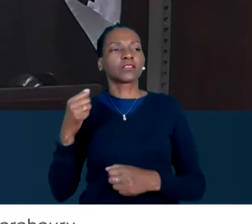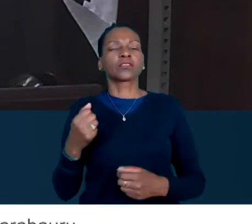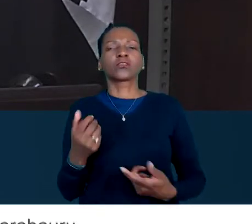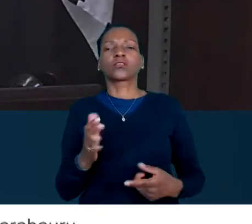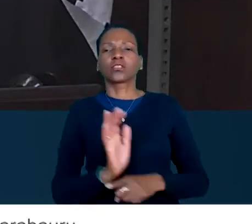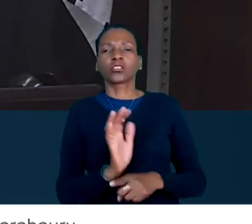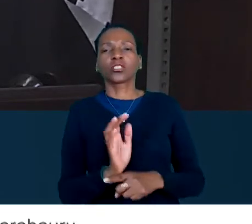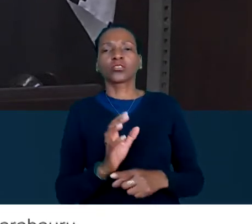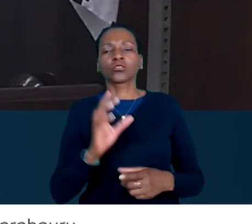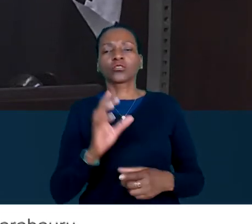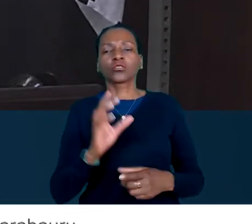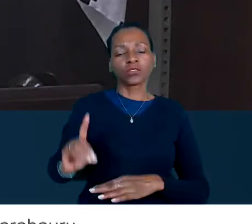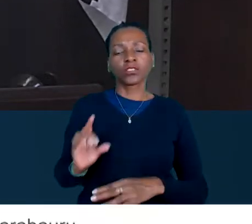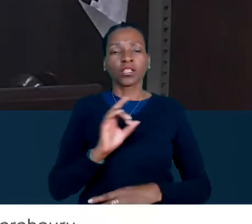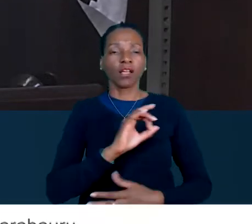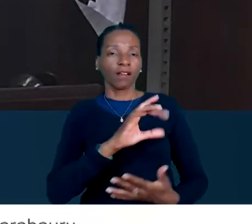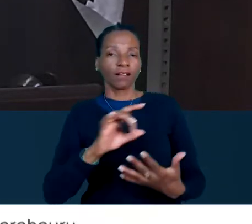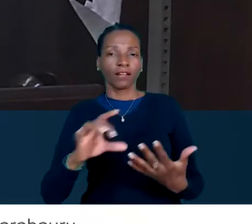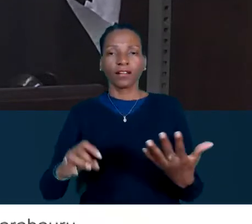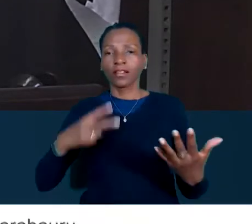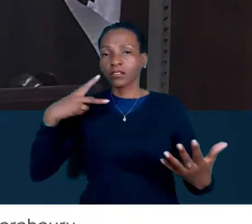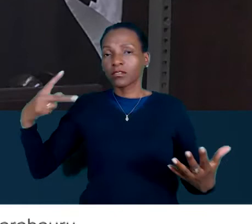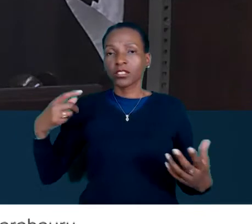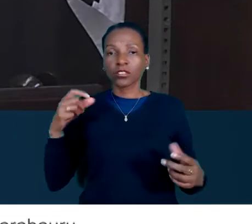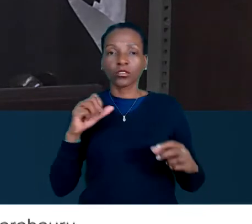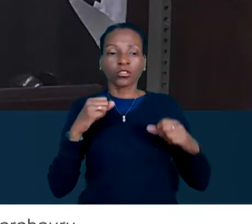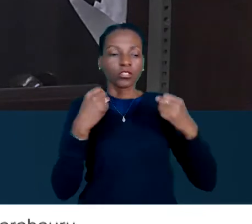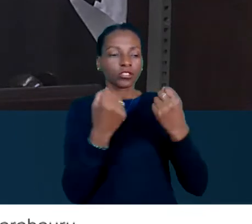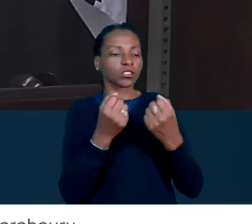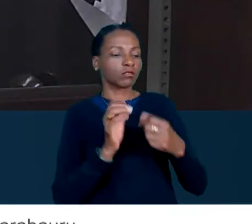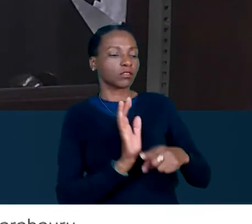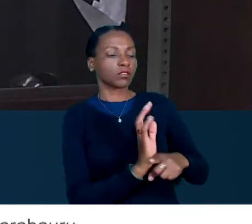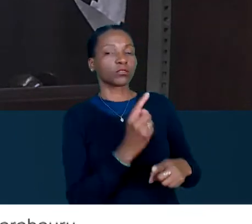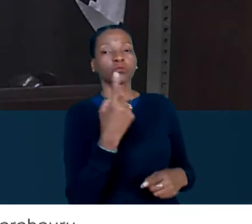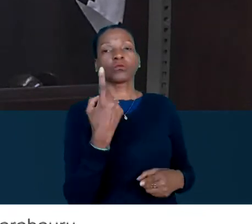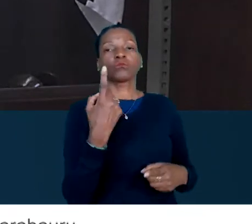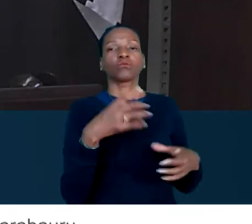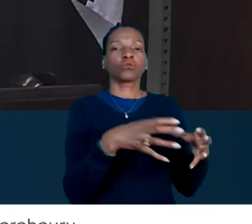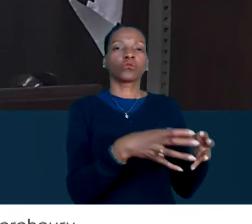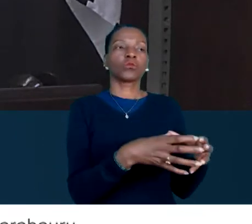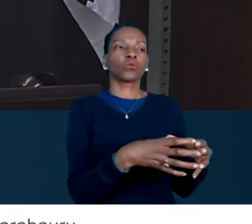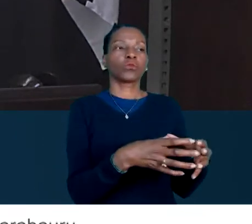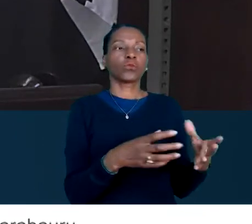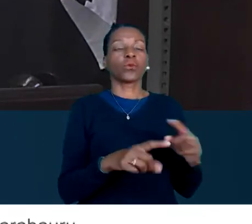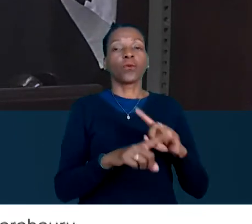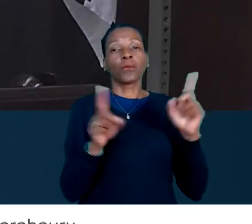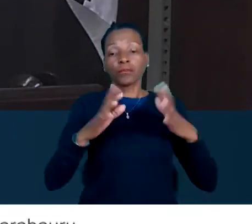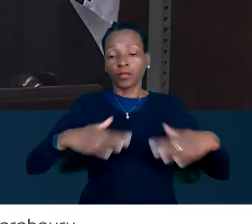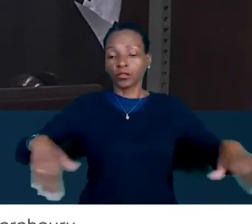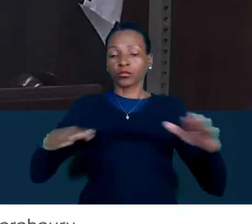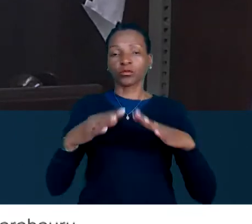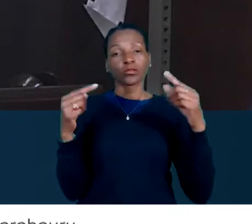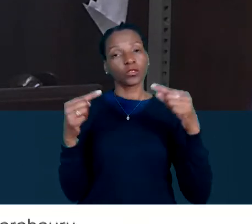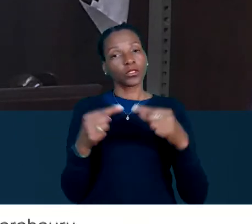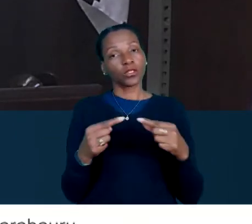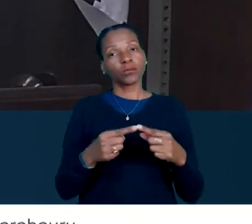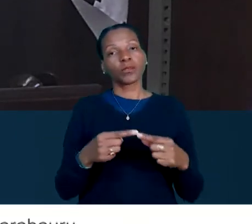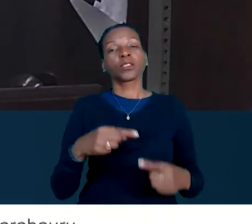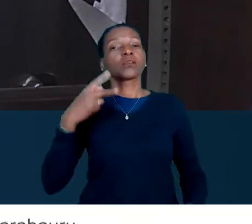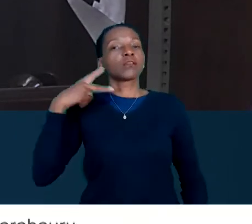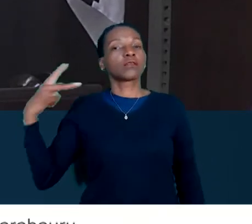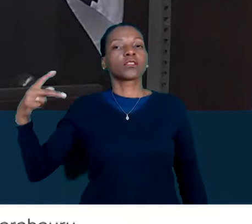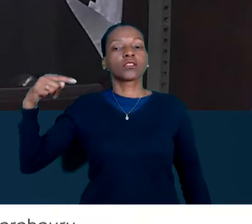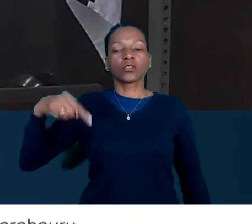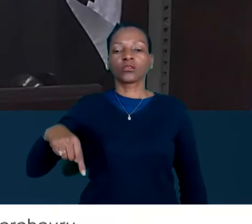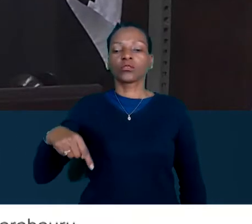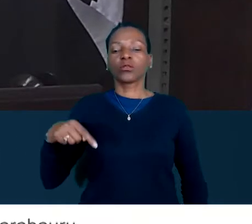defende um segmento que na verdade nós somos vereadores de bauru mas uma das funções que eu vejo que é mais significativa